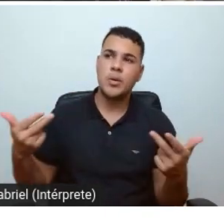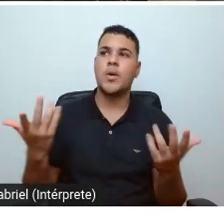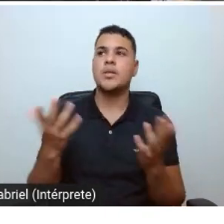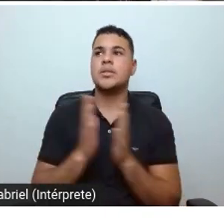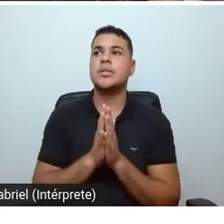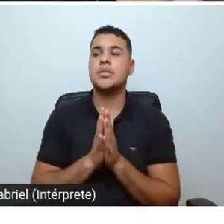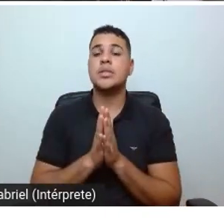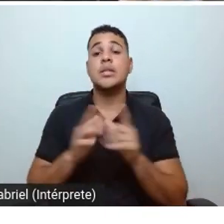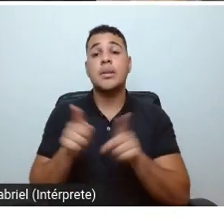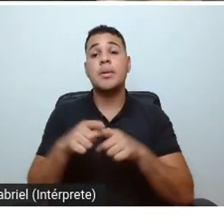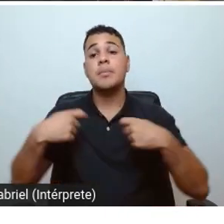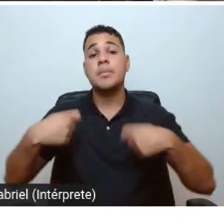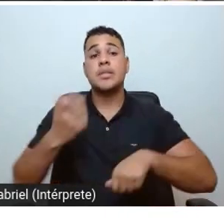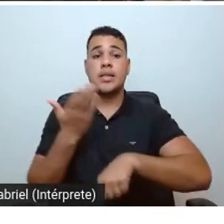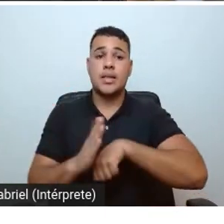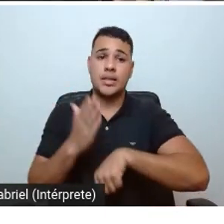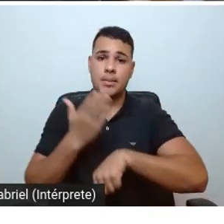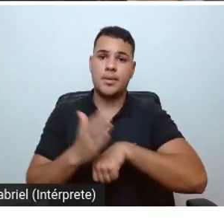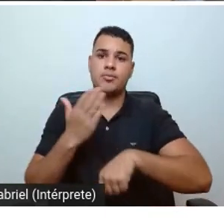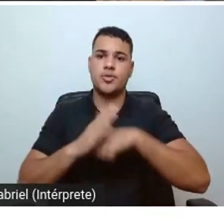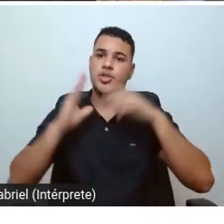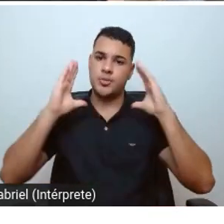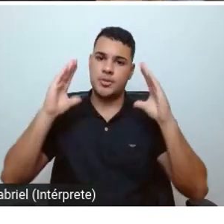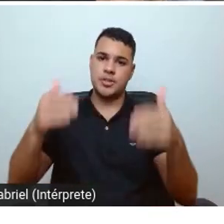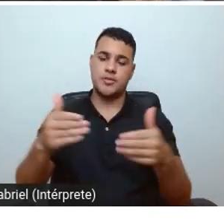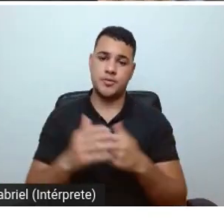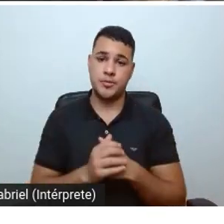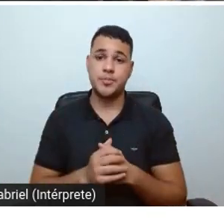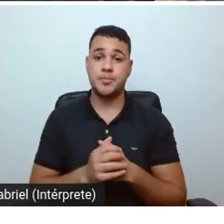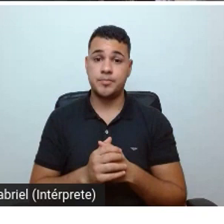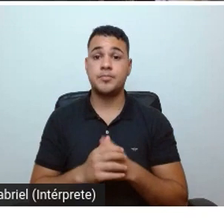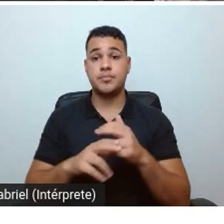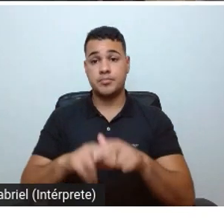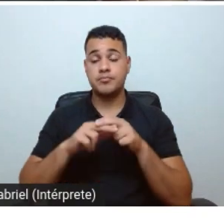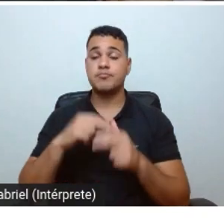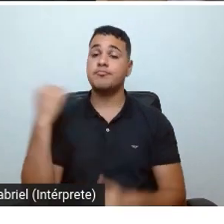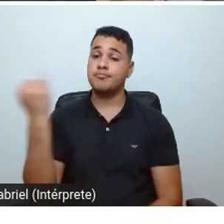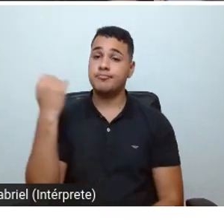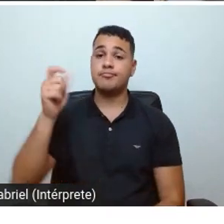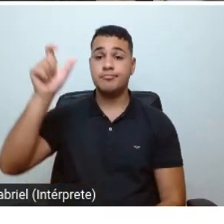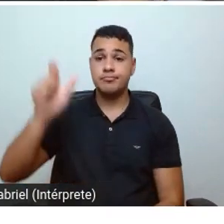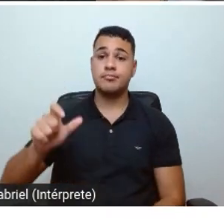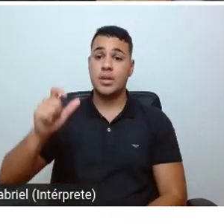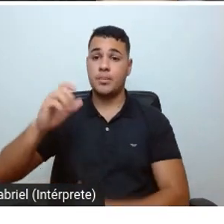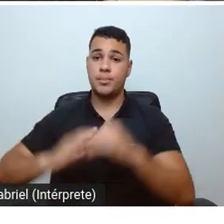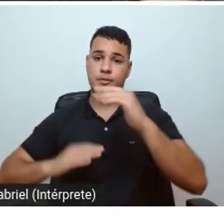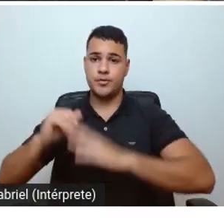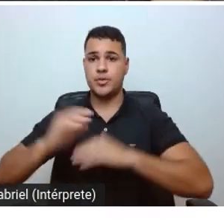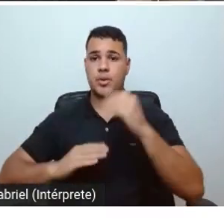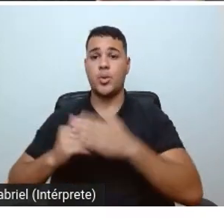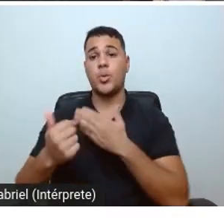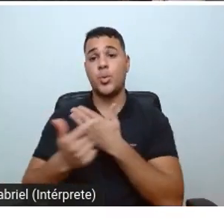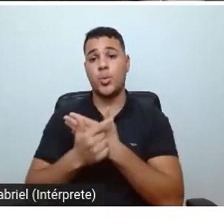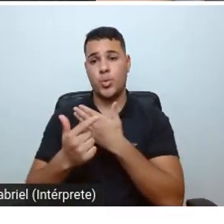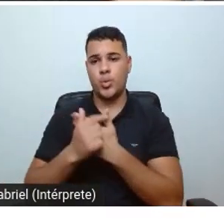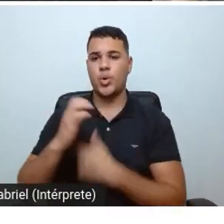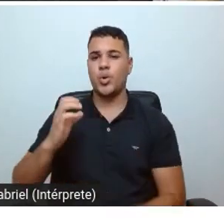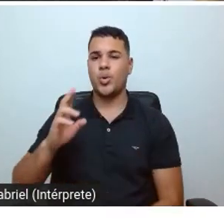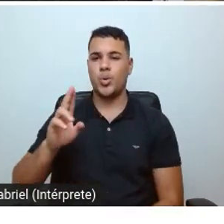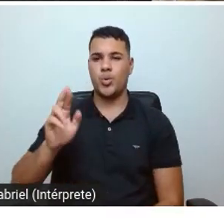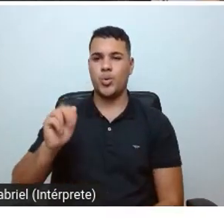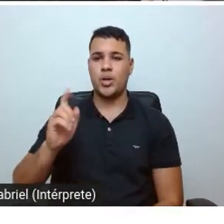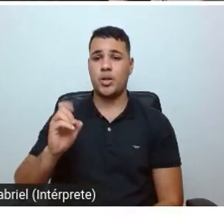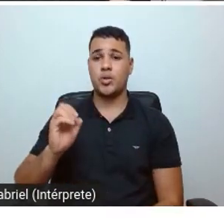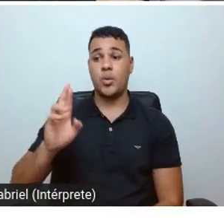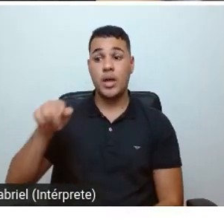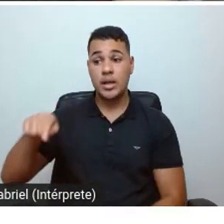de algum treinamento específico, tá? E o curador é muito importante que fique ligado nas notícias, no